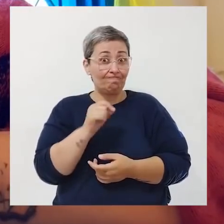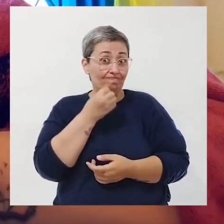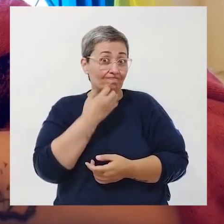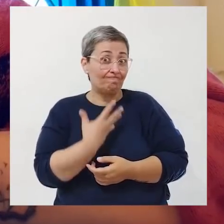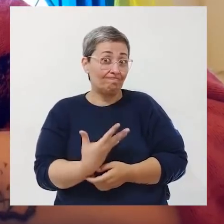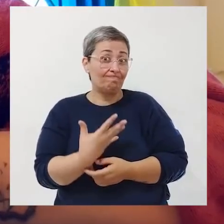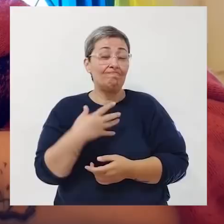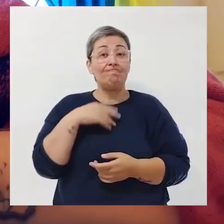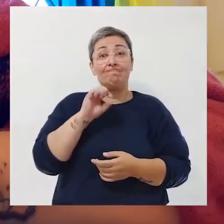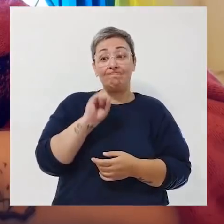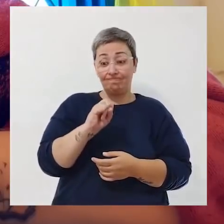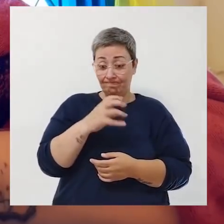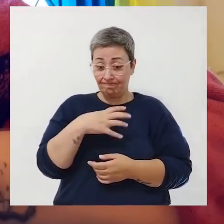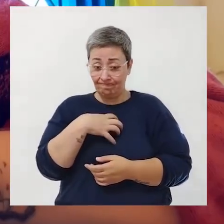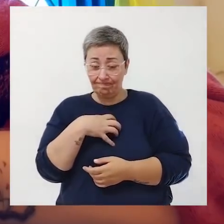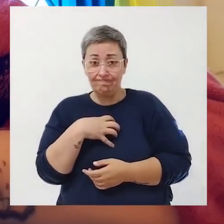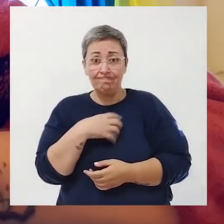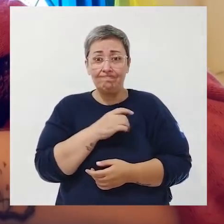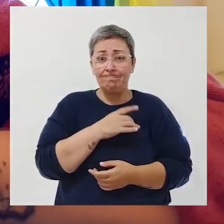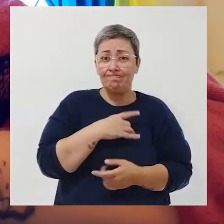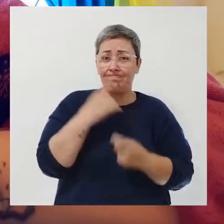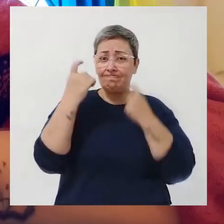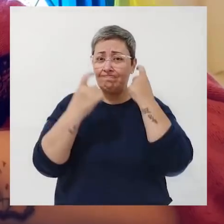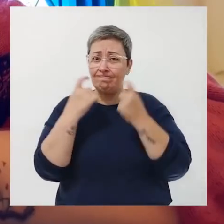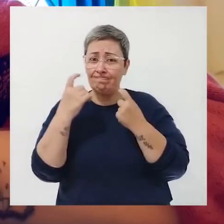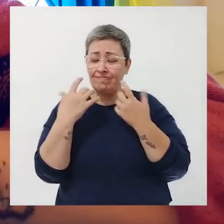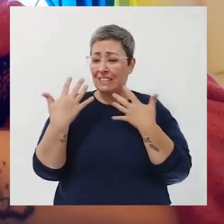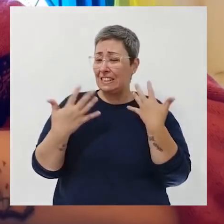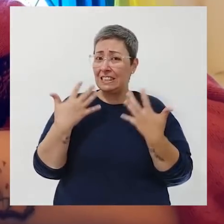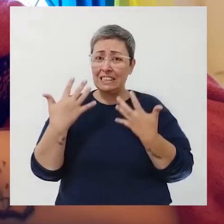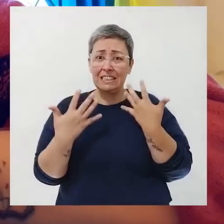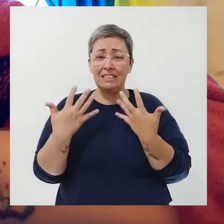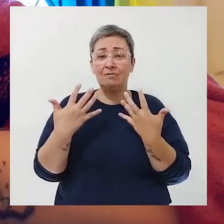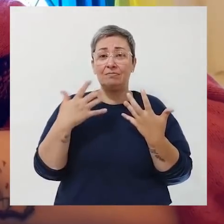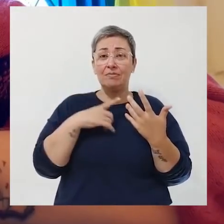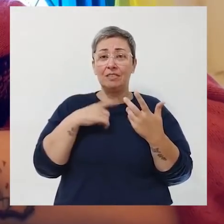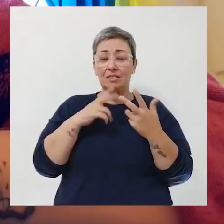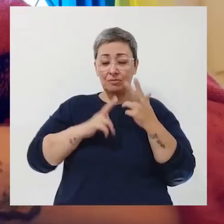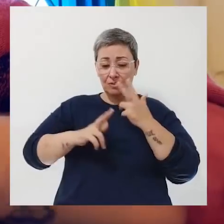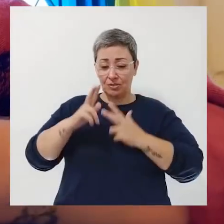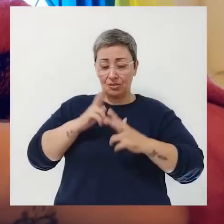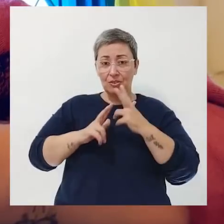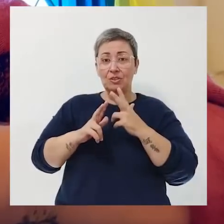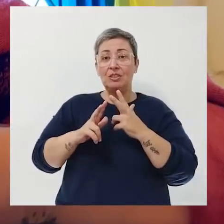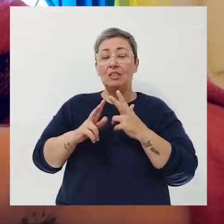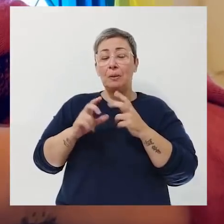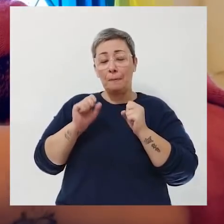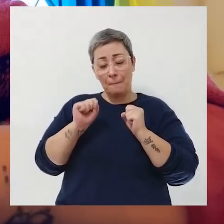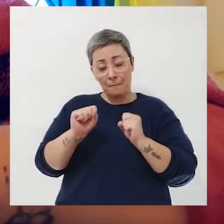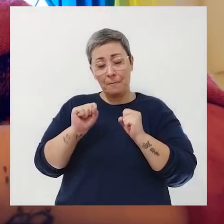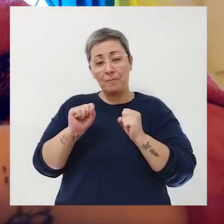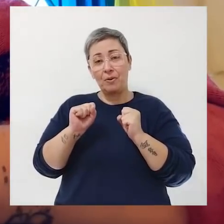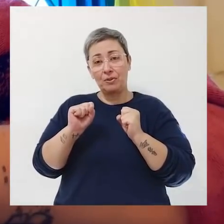E não seria tão bom quando a gente sentisse medo, preocupação, receio, ouvíssemos